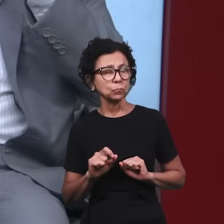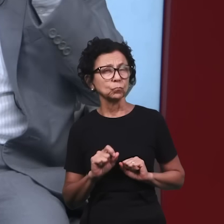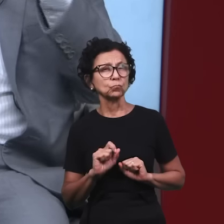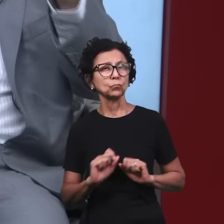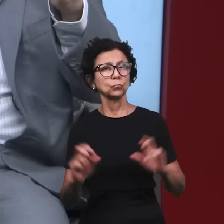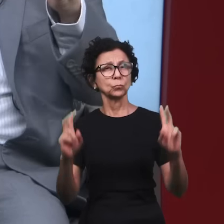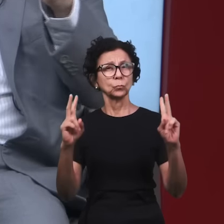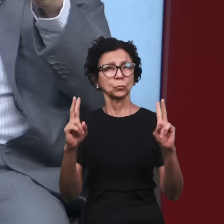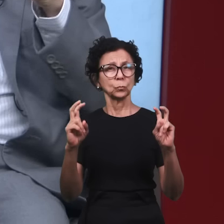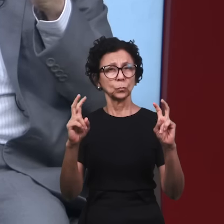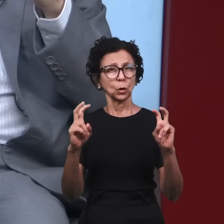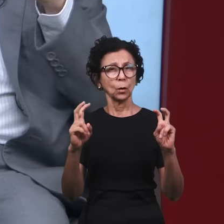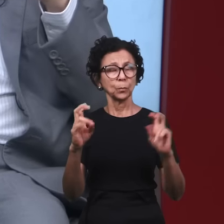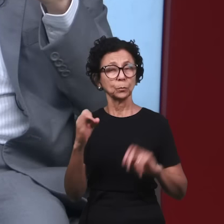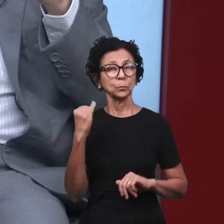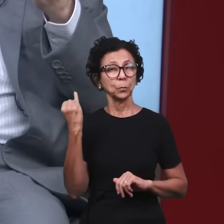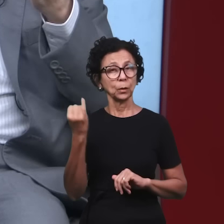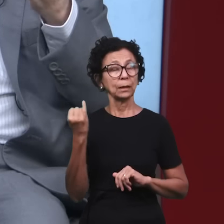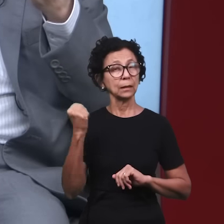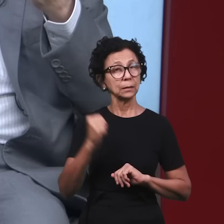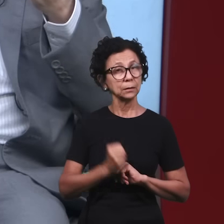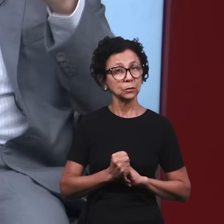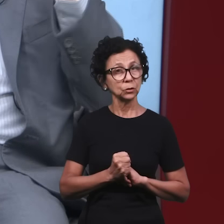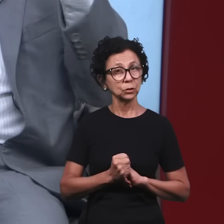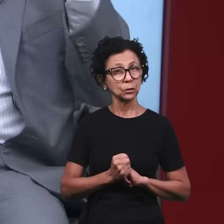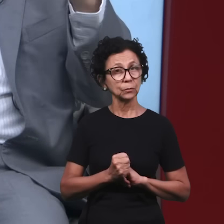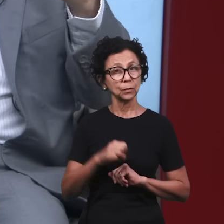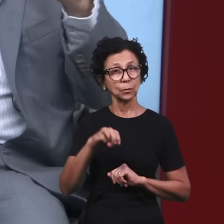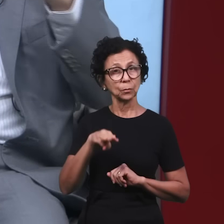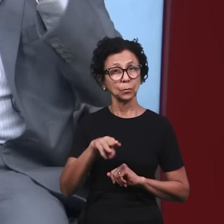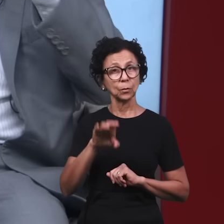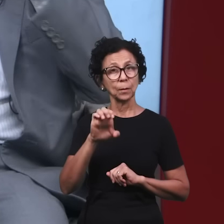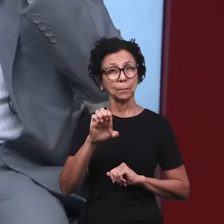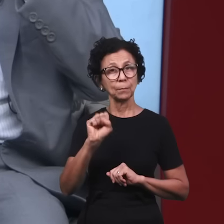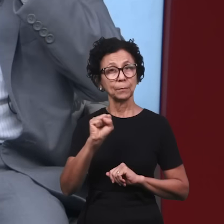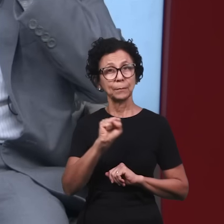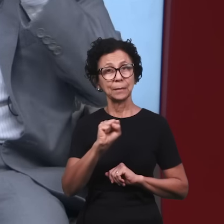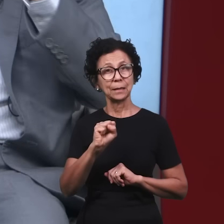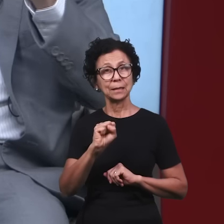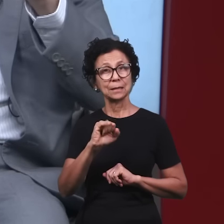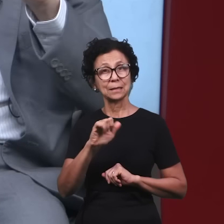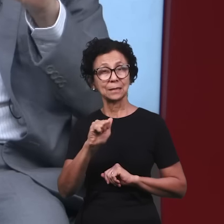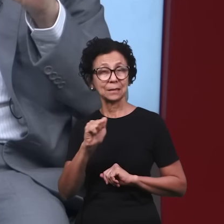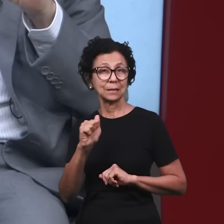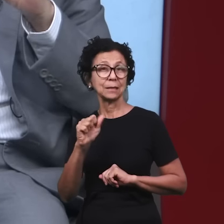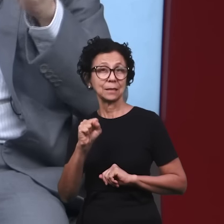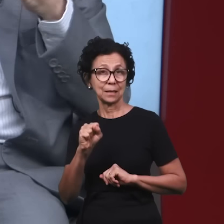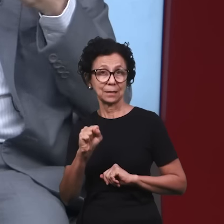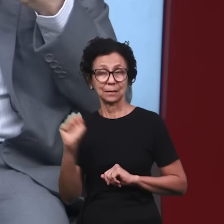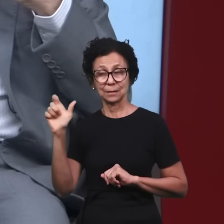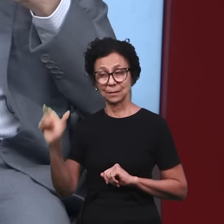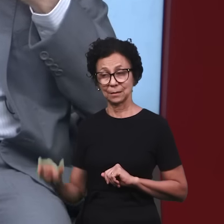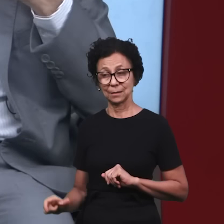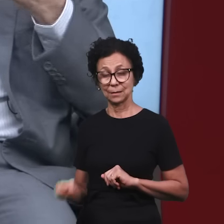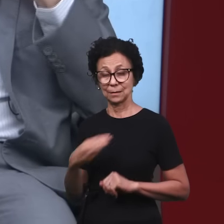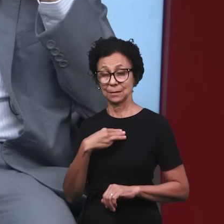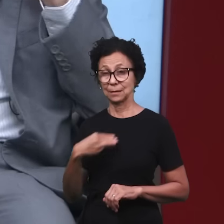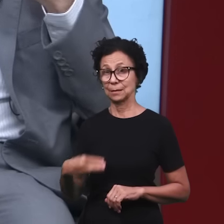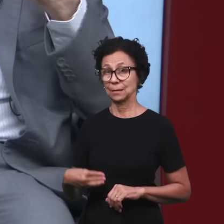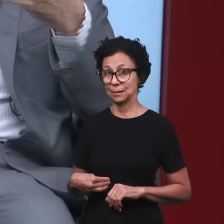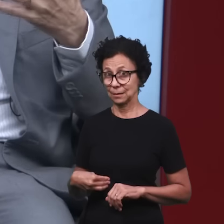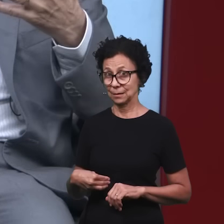ou um importante tópico, que é o Messias, um personagem extraordinário e